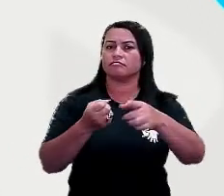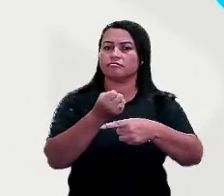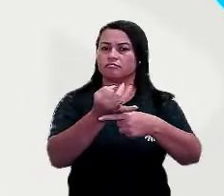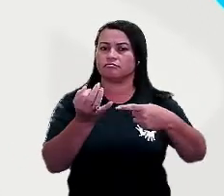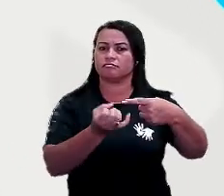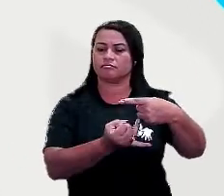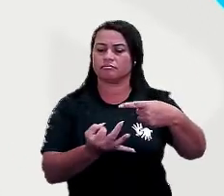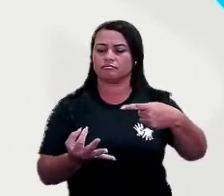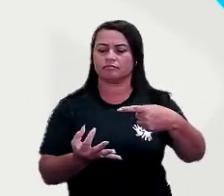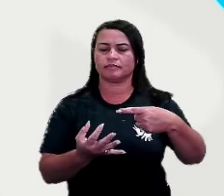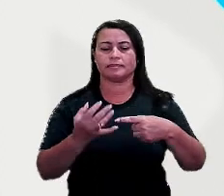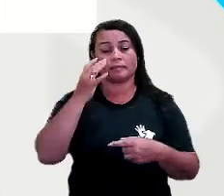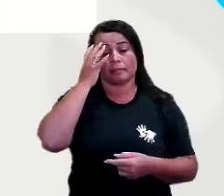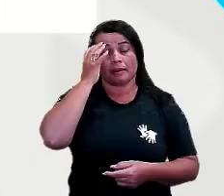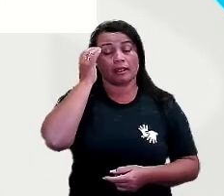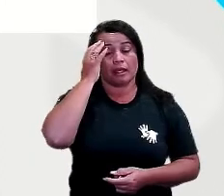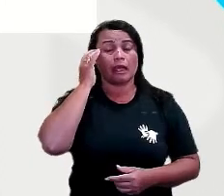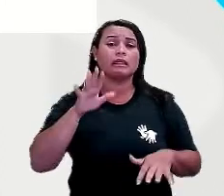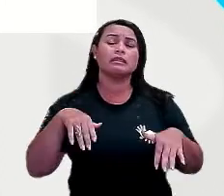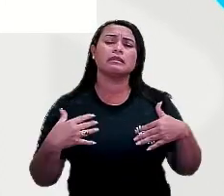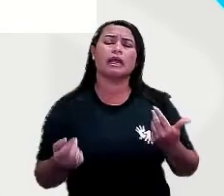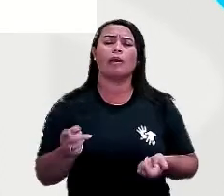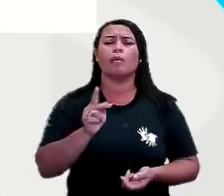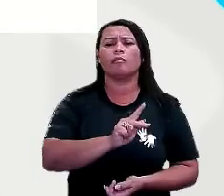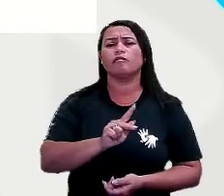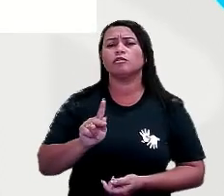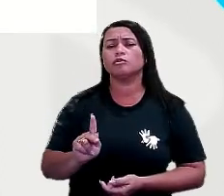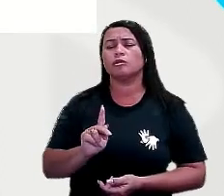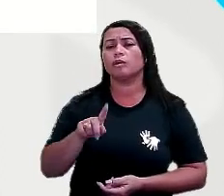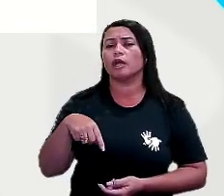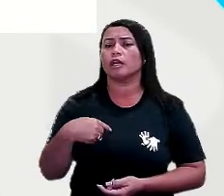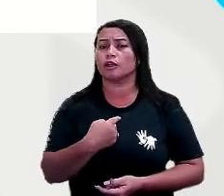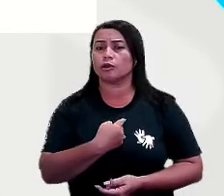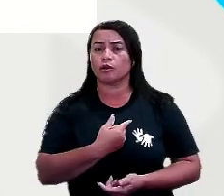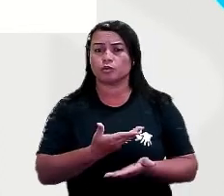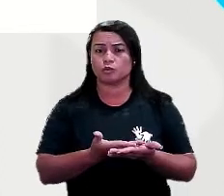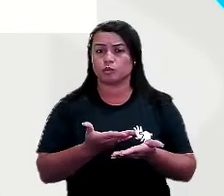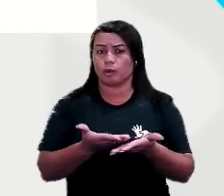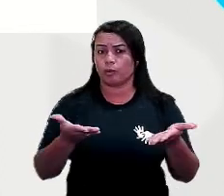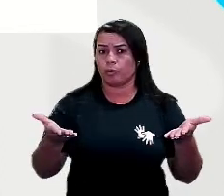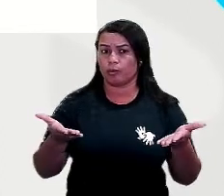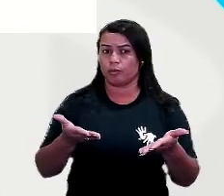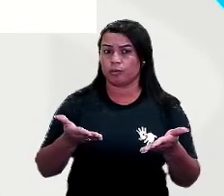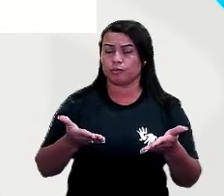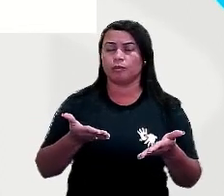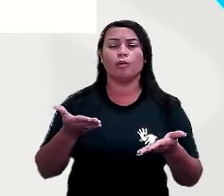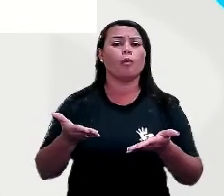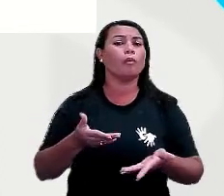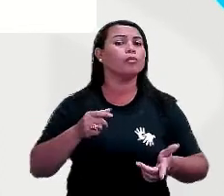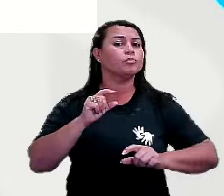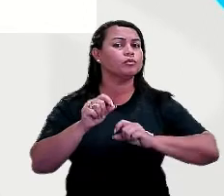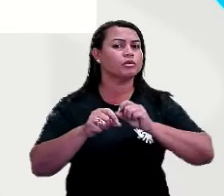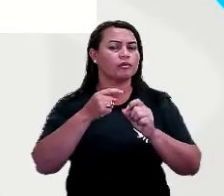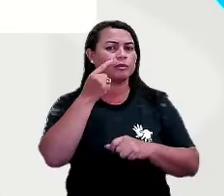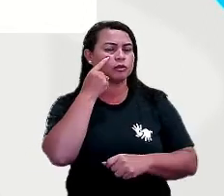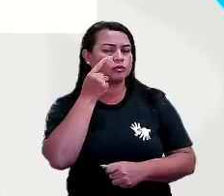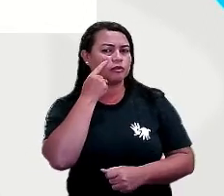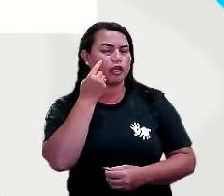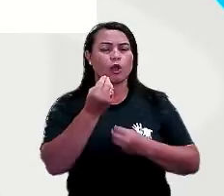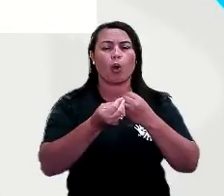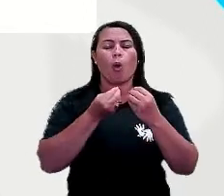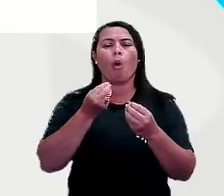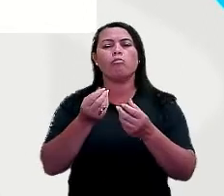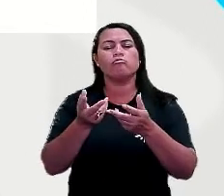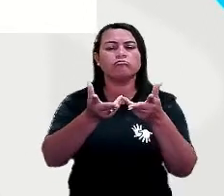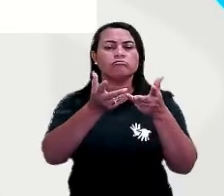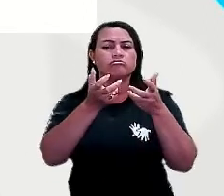frações. Então, professora, o que é que a gente vai estudar hoje? Hoje a gente vai ver a